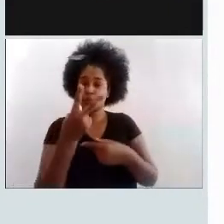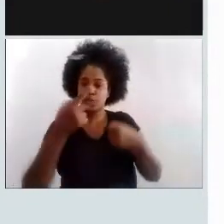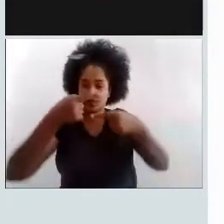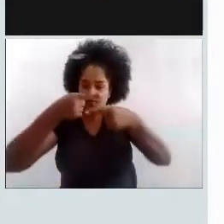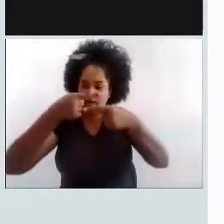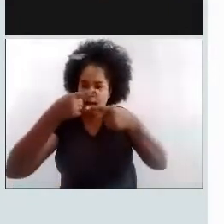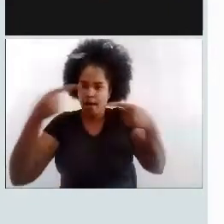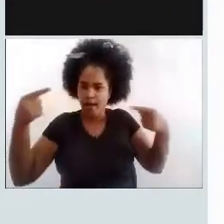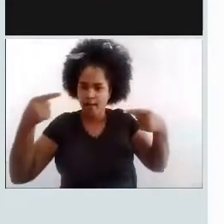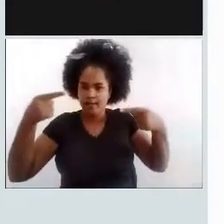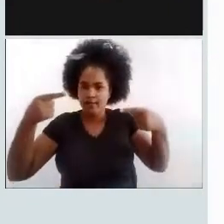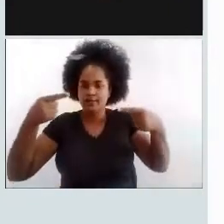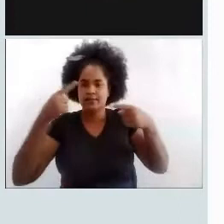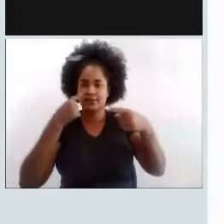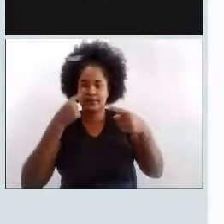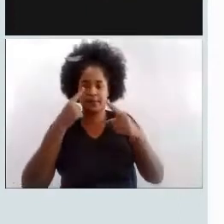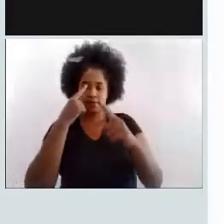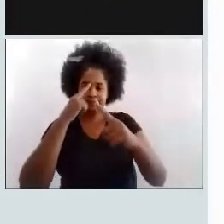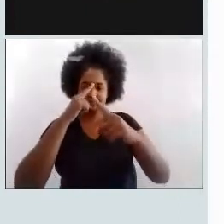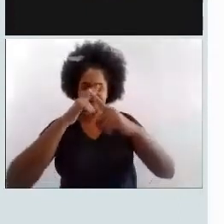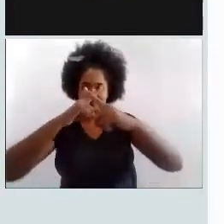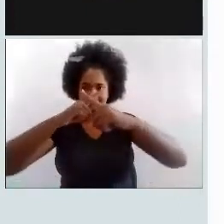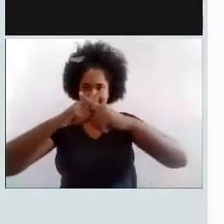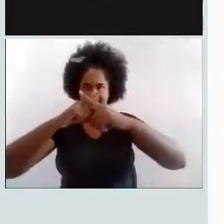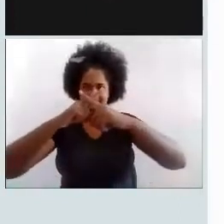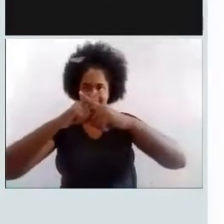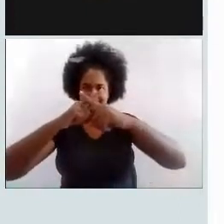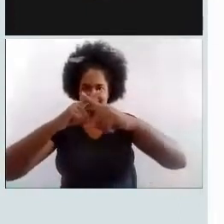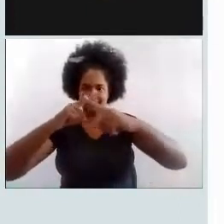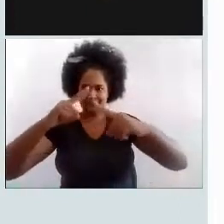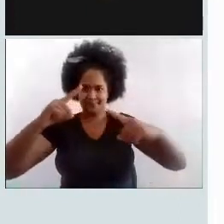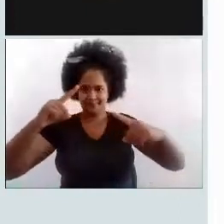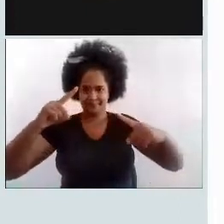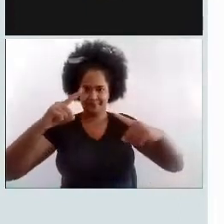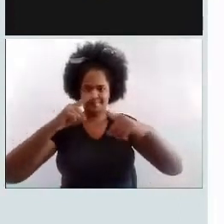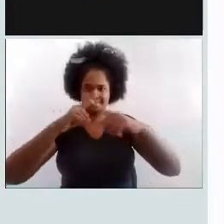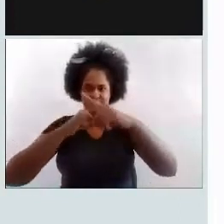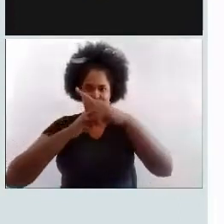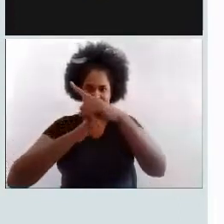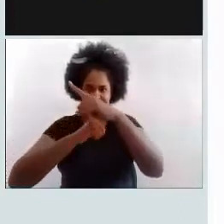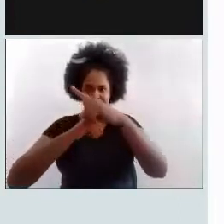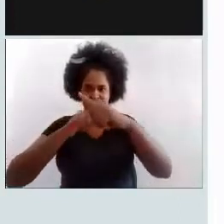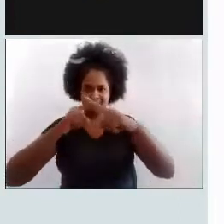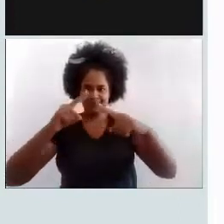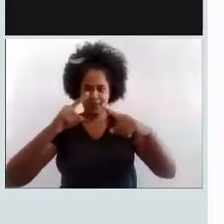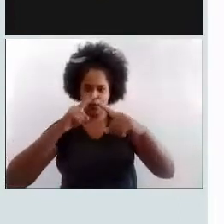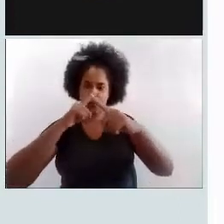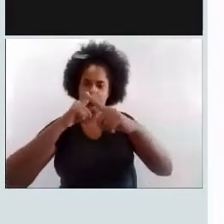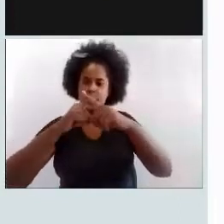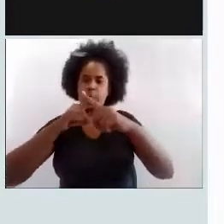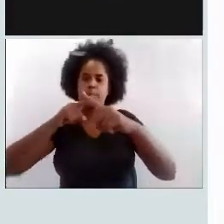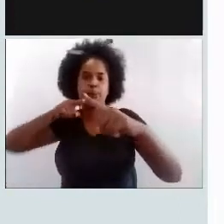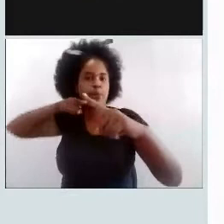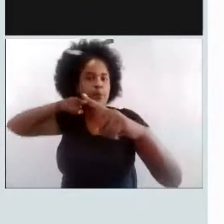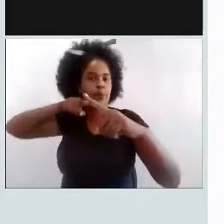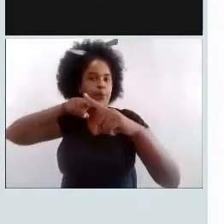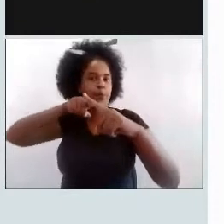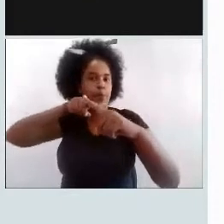Quando elas têm um ponto em comum, então uma passa pela outra. Elas